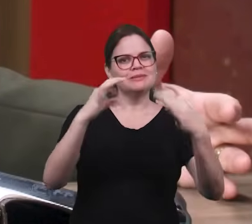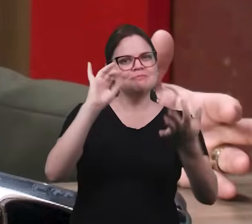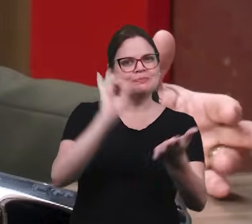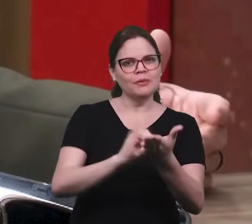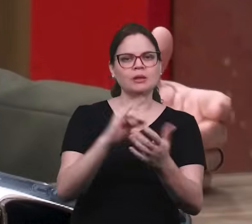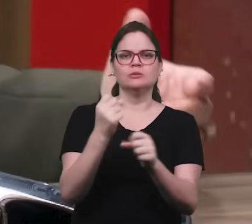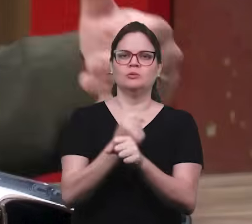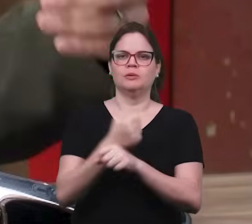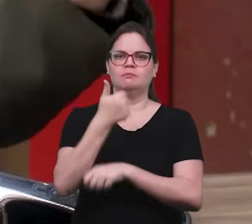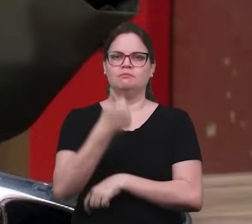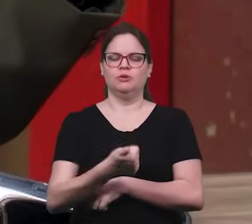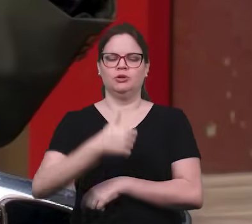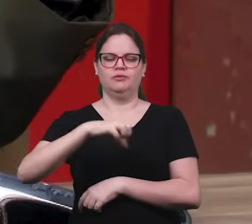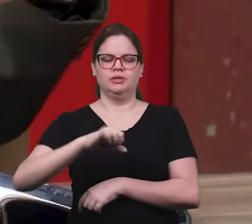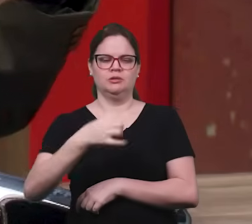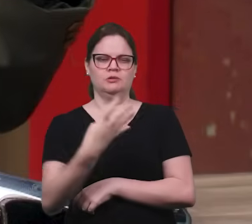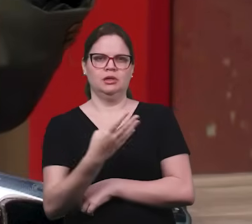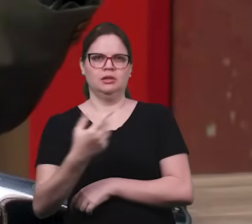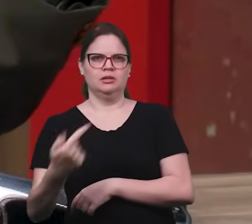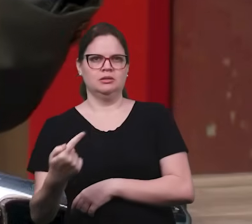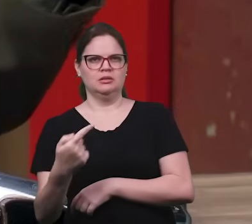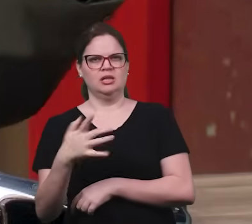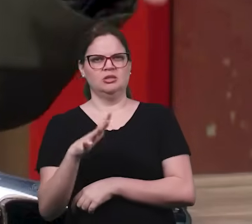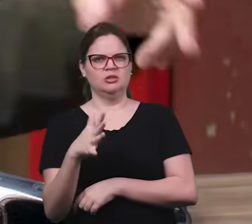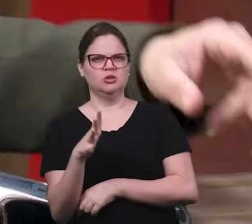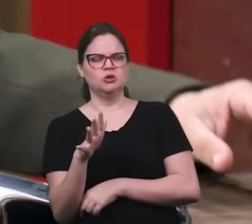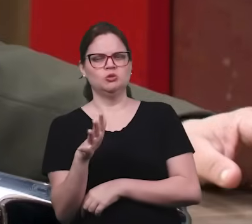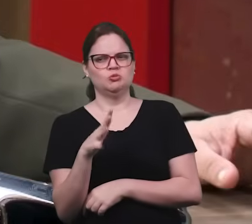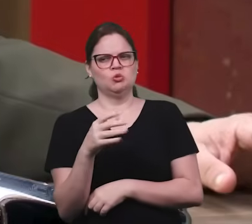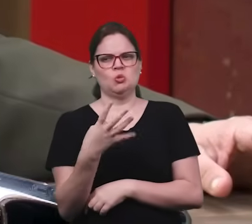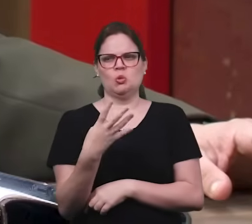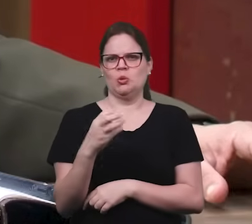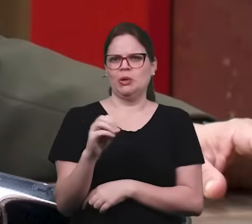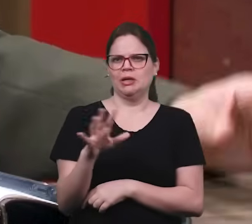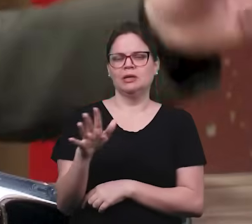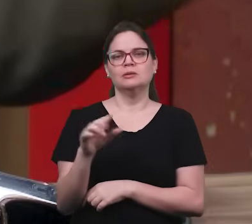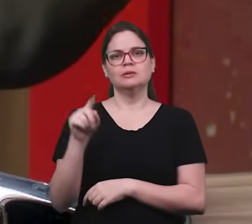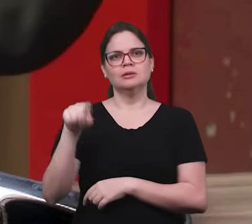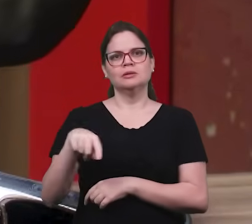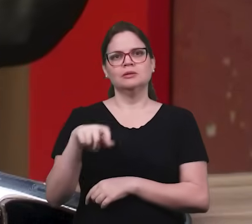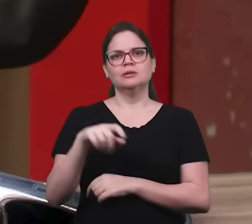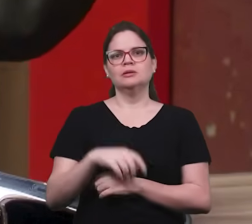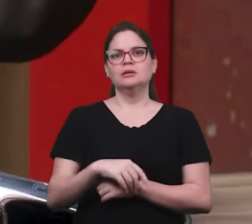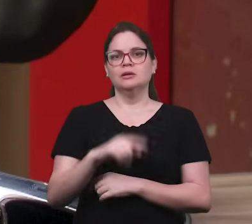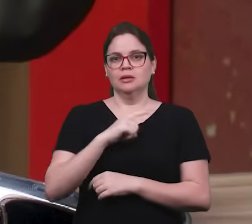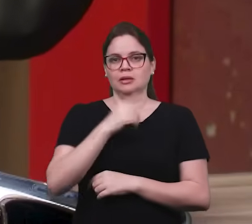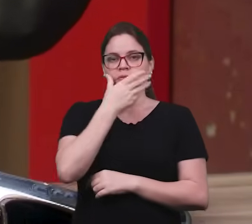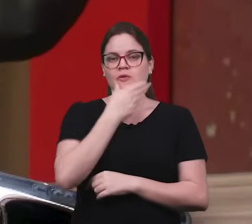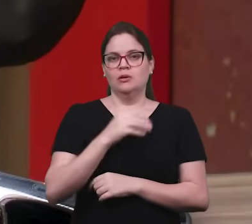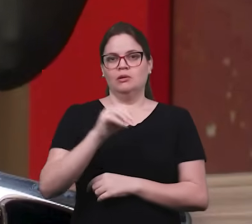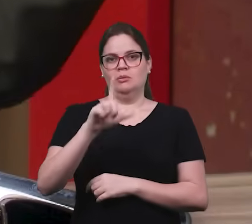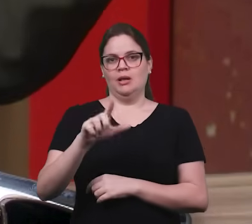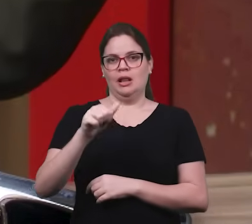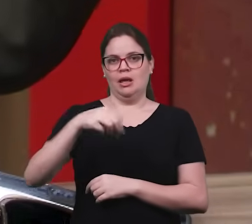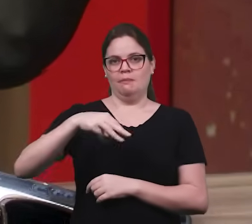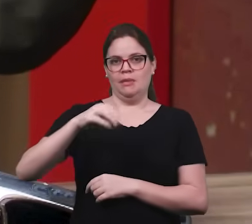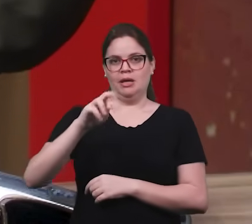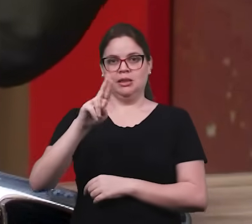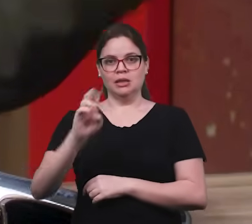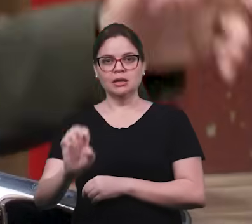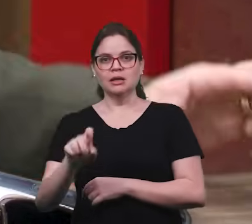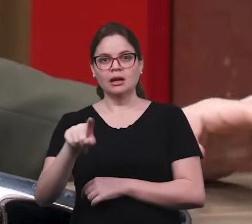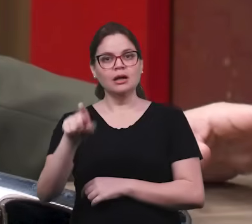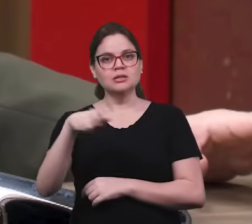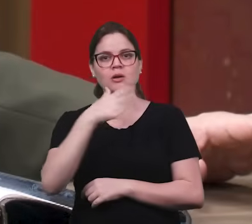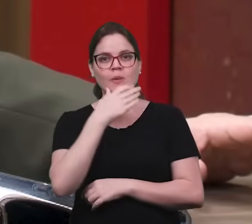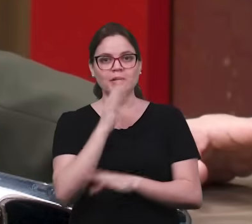né? 47, não, 1940 e poucos, com Lamarck, né? Lemaitre. E a palavra